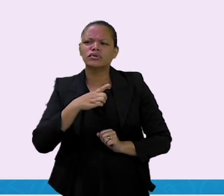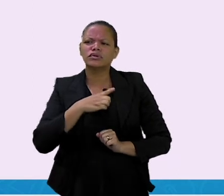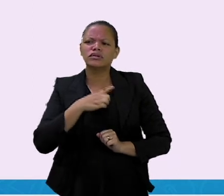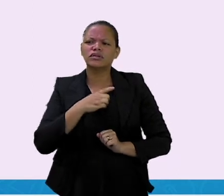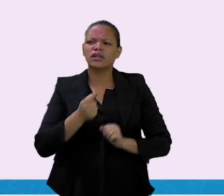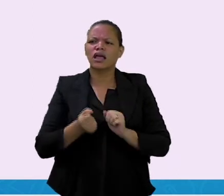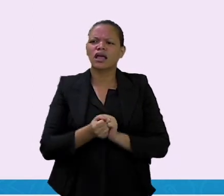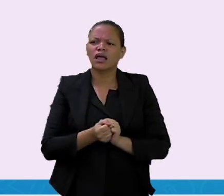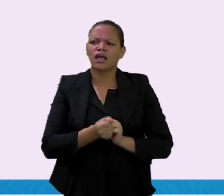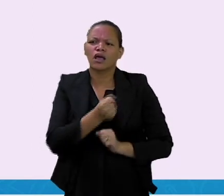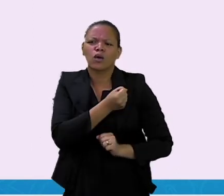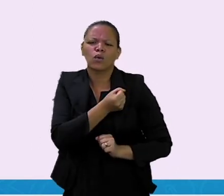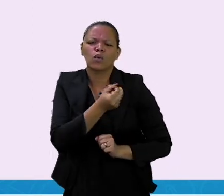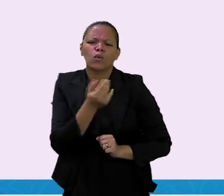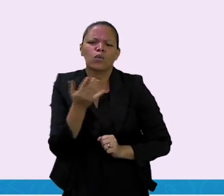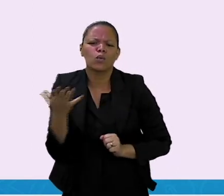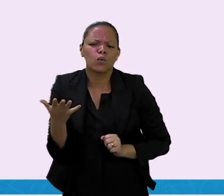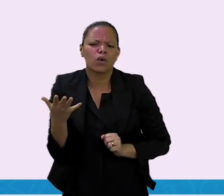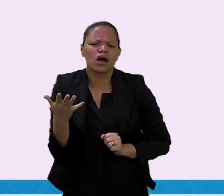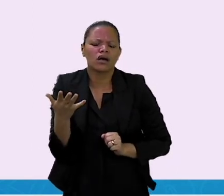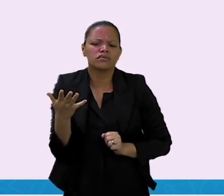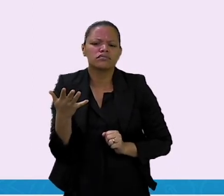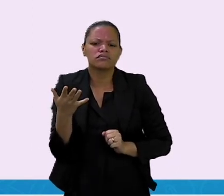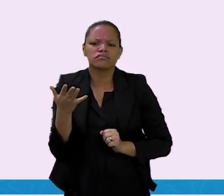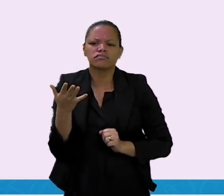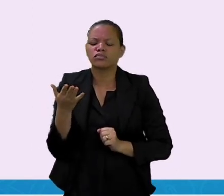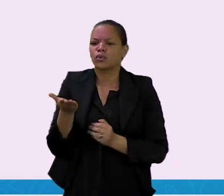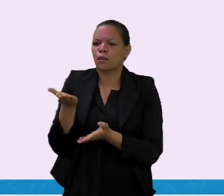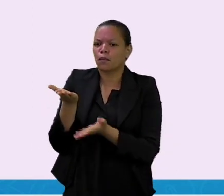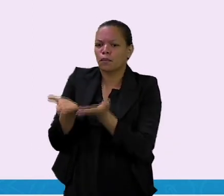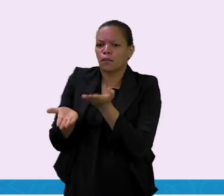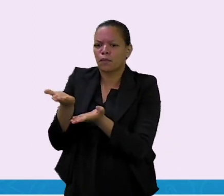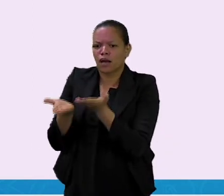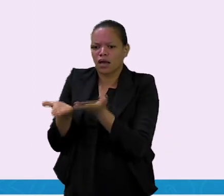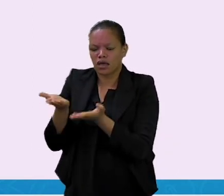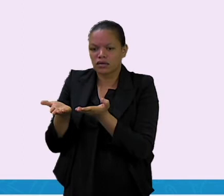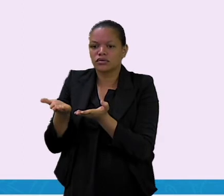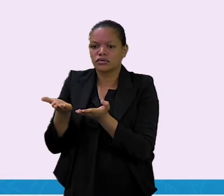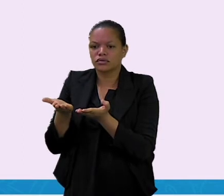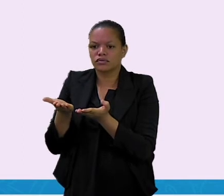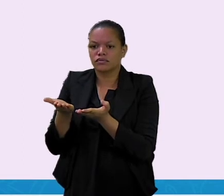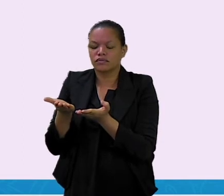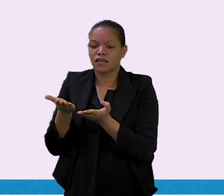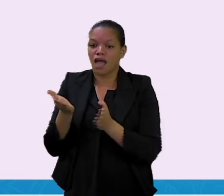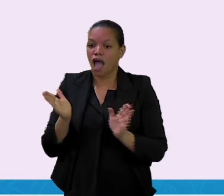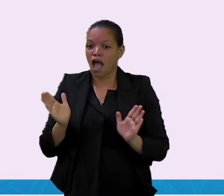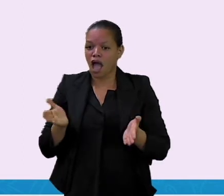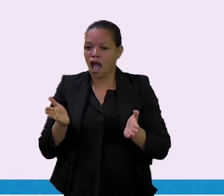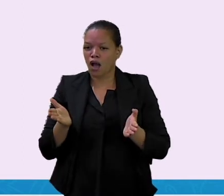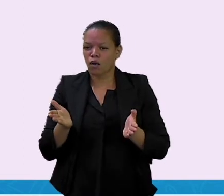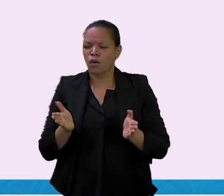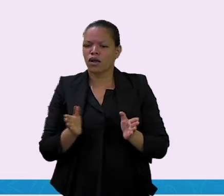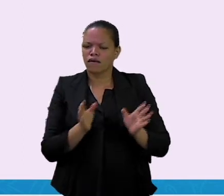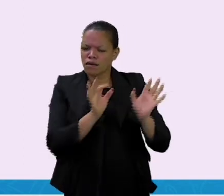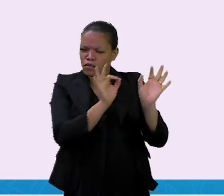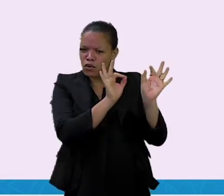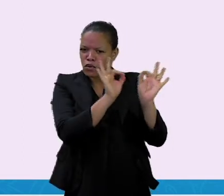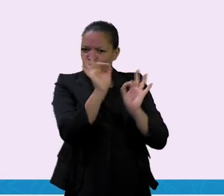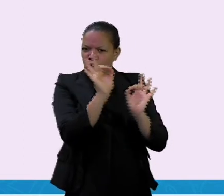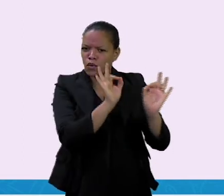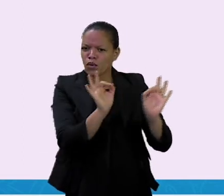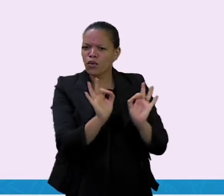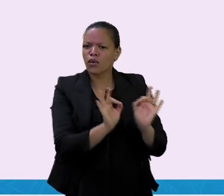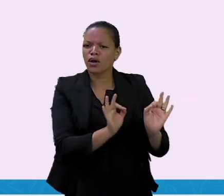gramas. Então, não precisa de fazer mudanças de quilo para grama, ok? Sendo assim, eu apenas